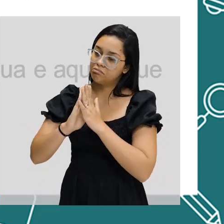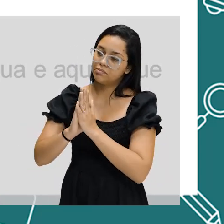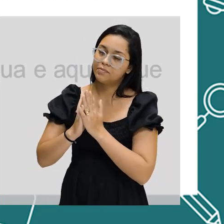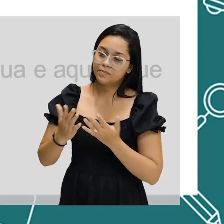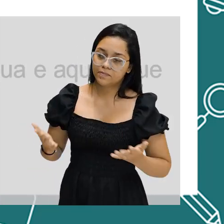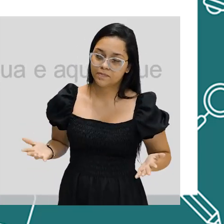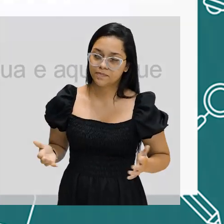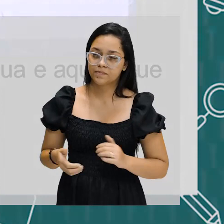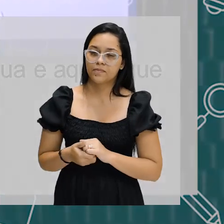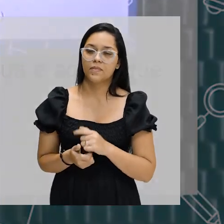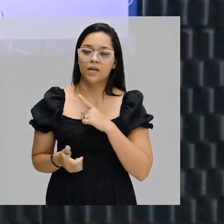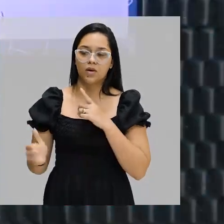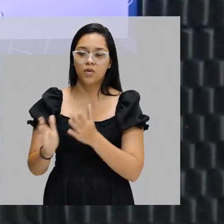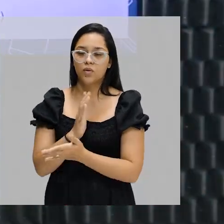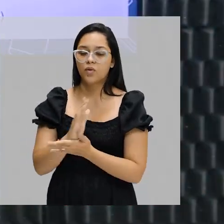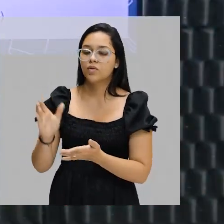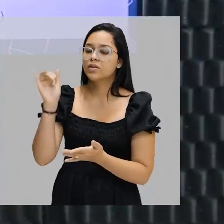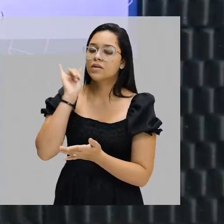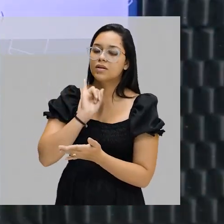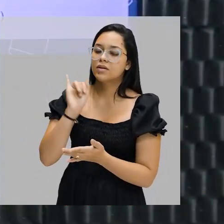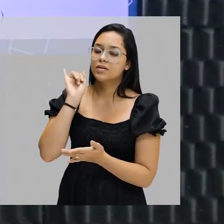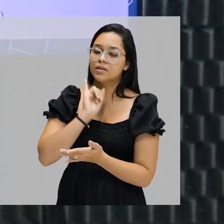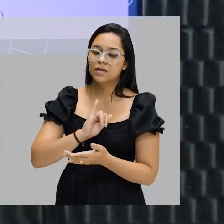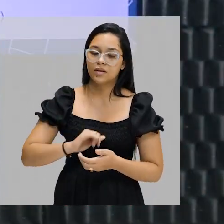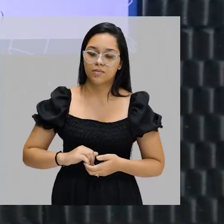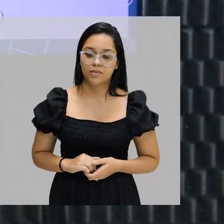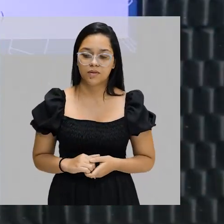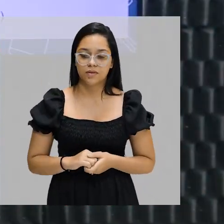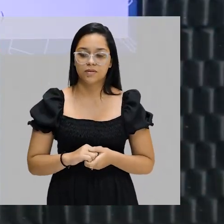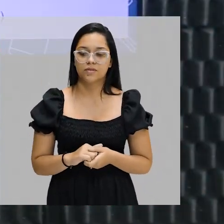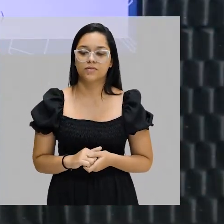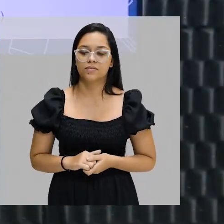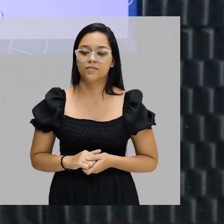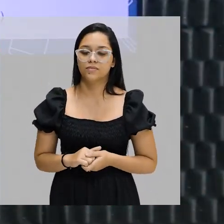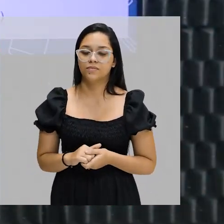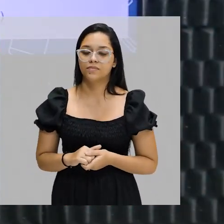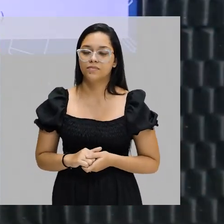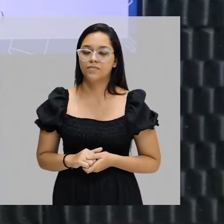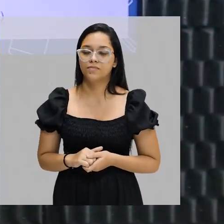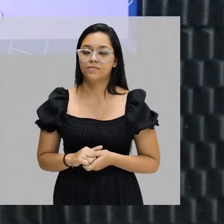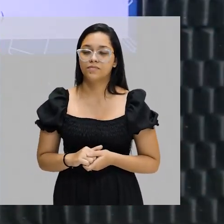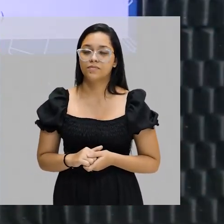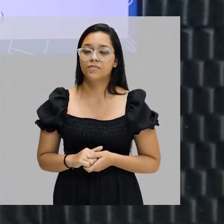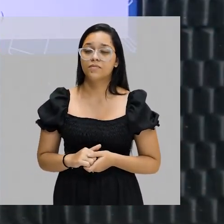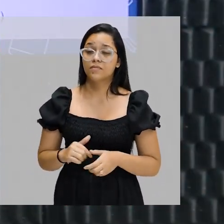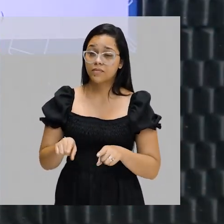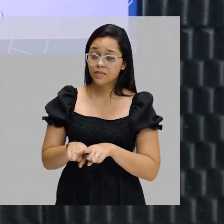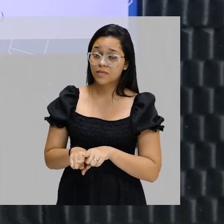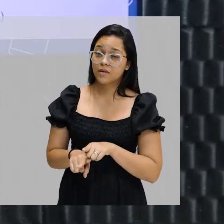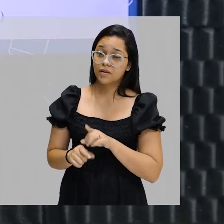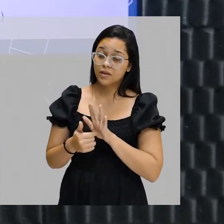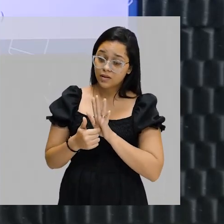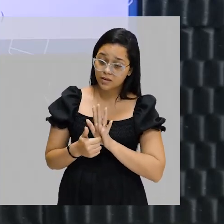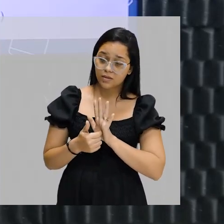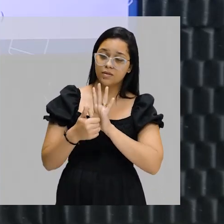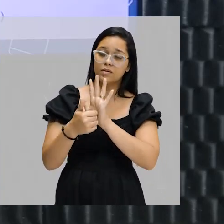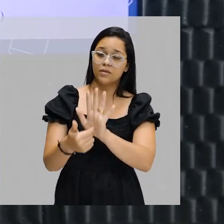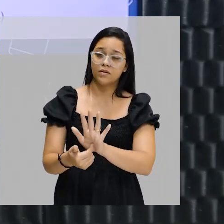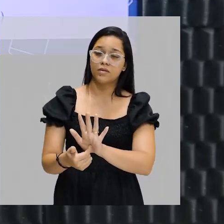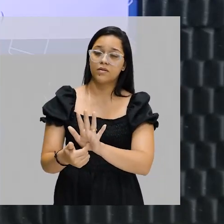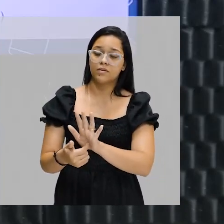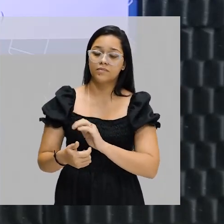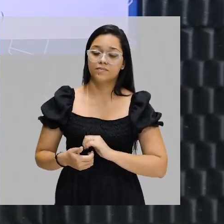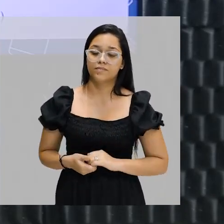enfim aqui eu tenho alguns exemplos de interjeições mais recorrentes na nossa língua e aquilo que elas exprimem e